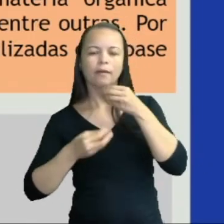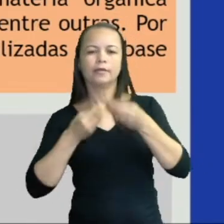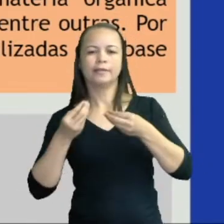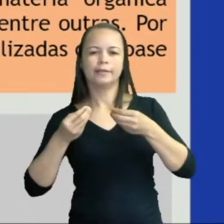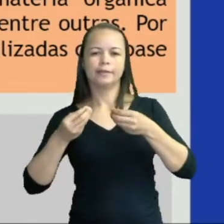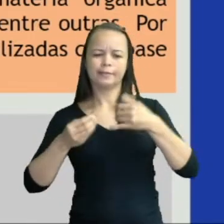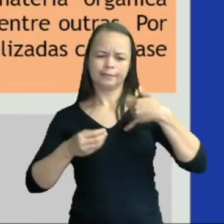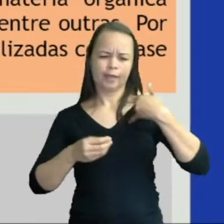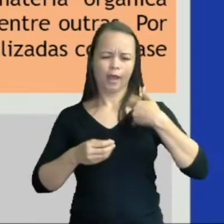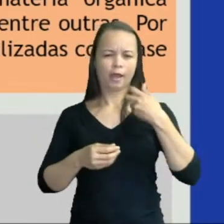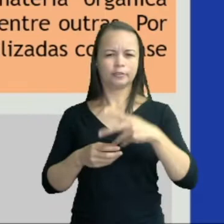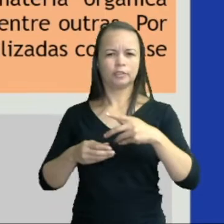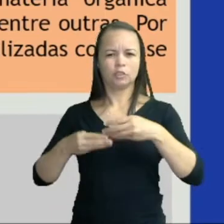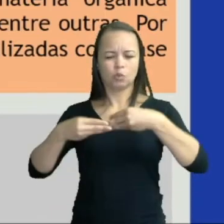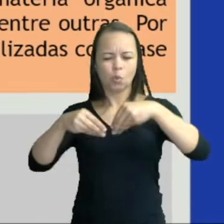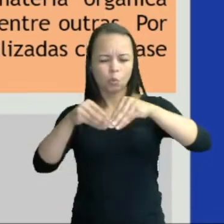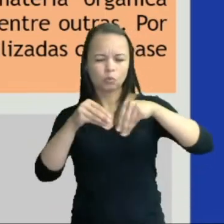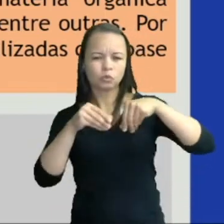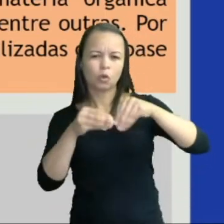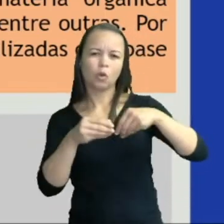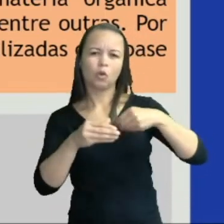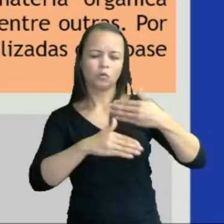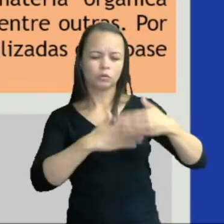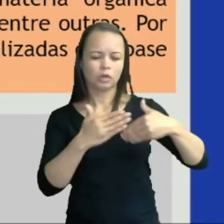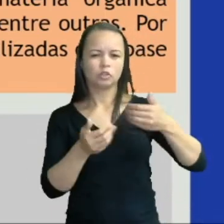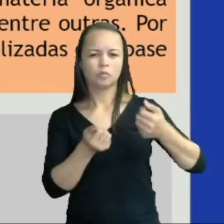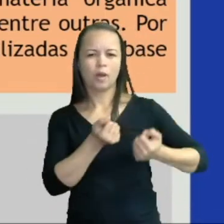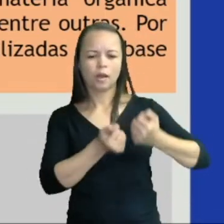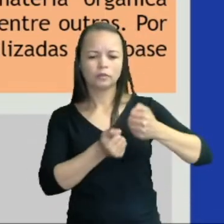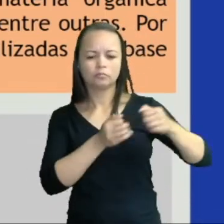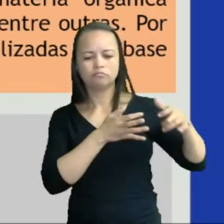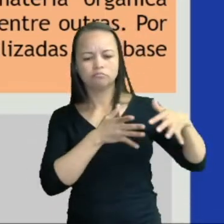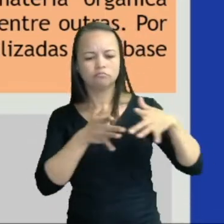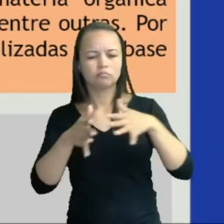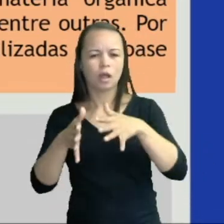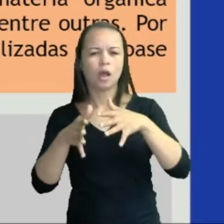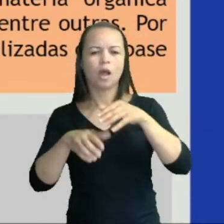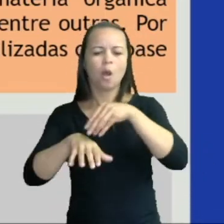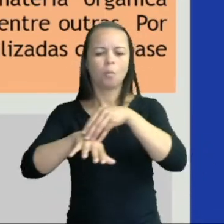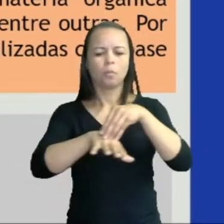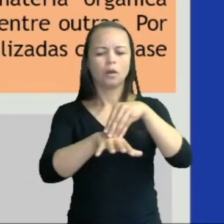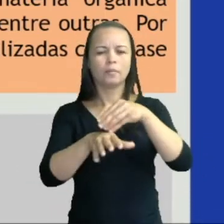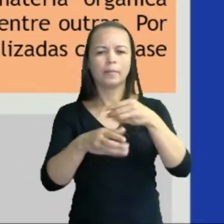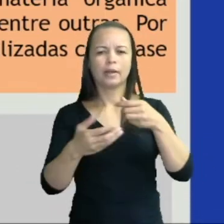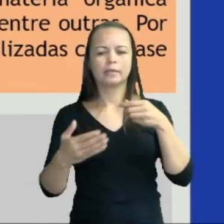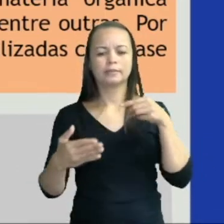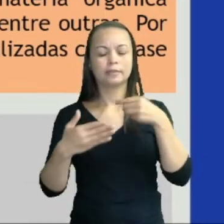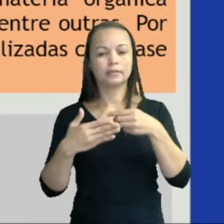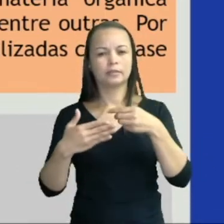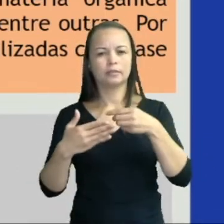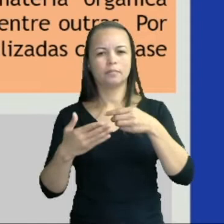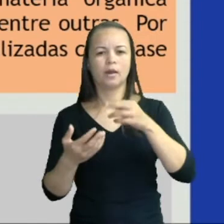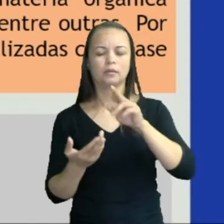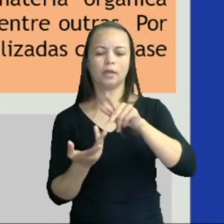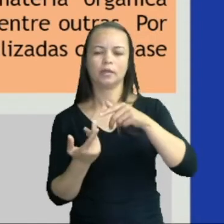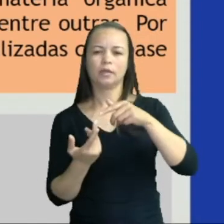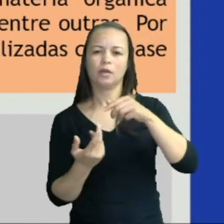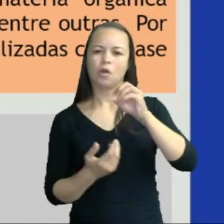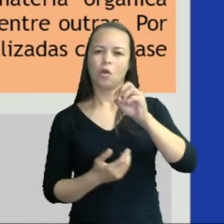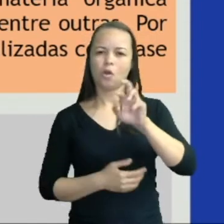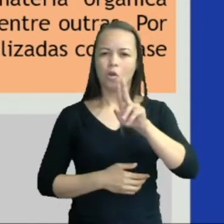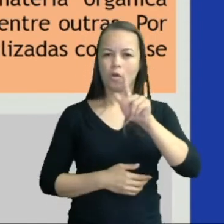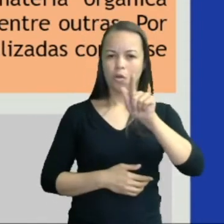solo, transporte de sedimentos advindo de outras áreas, presença de matéria orgânica resultante